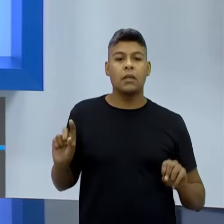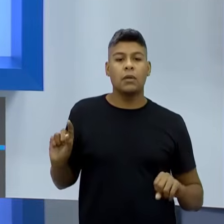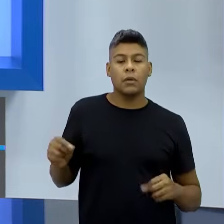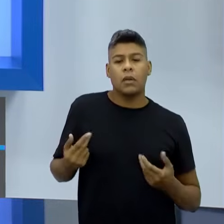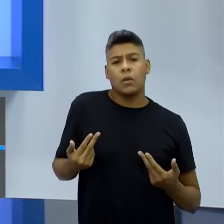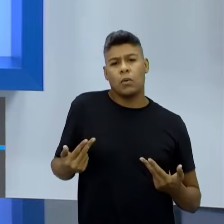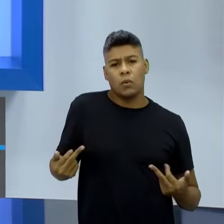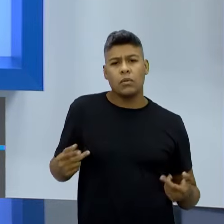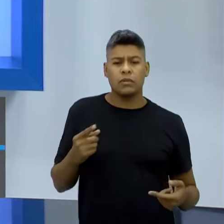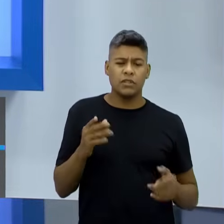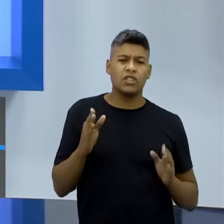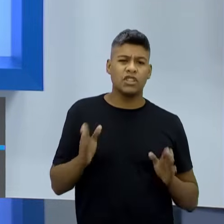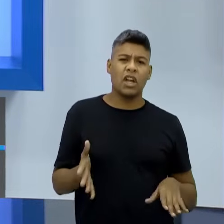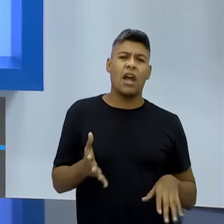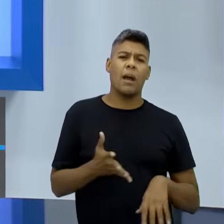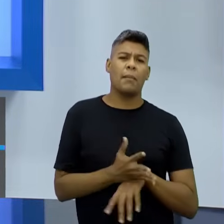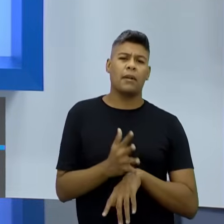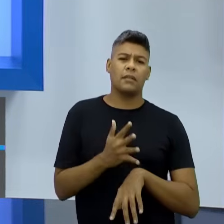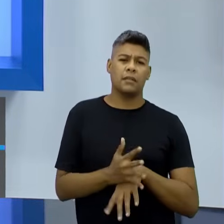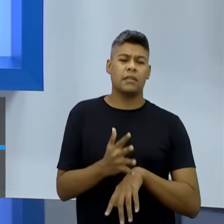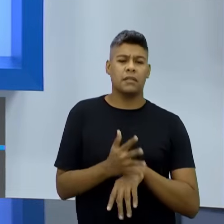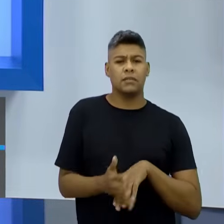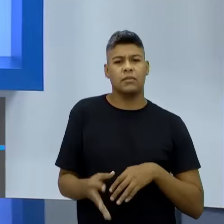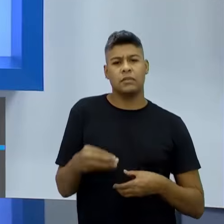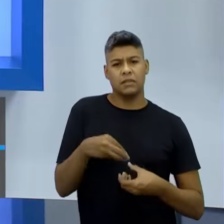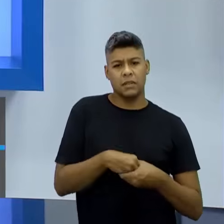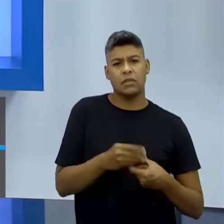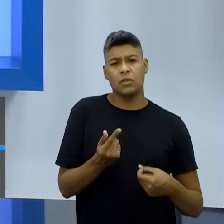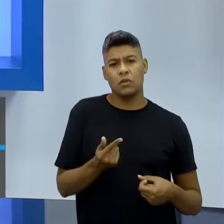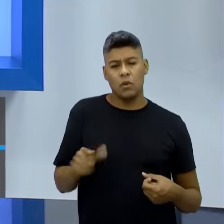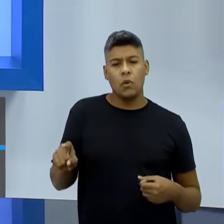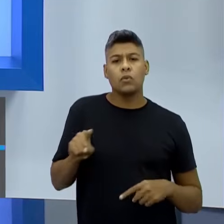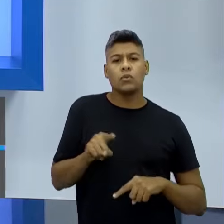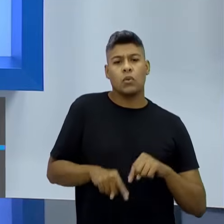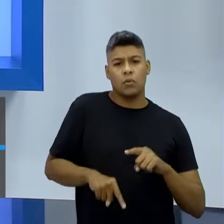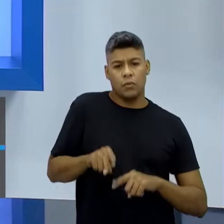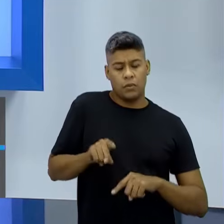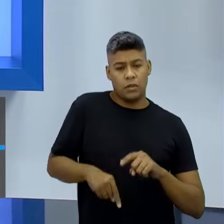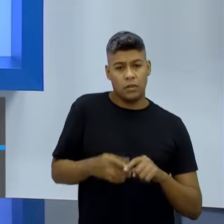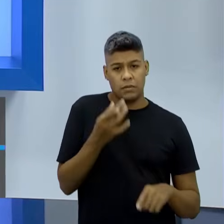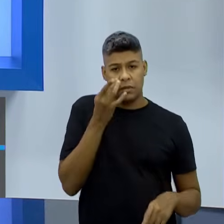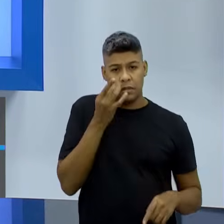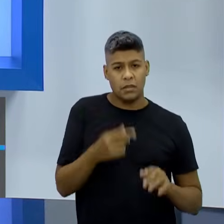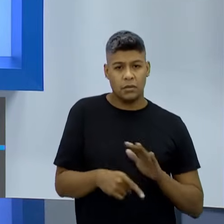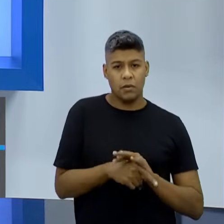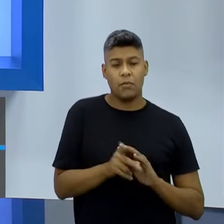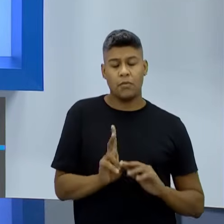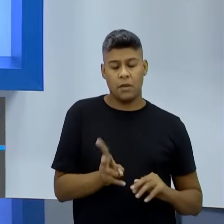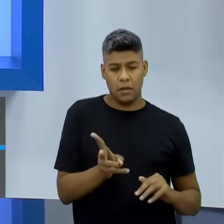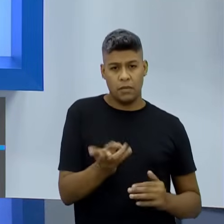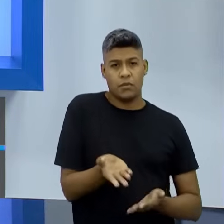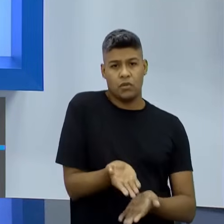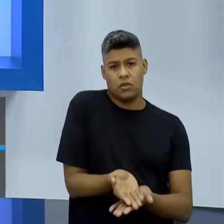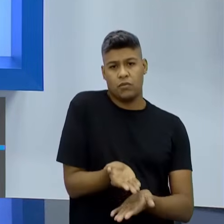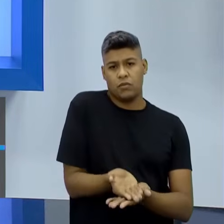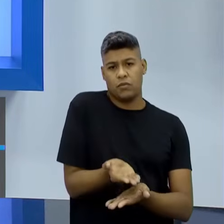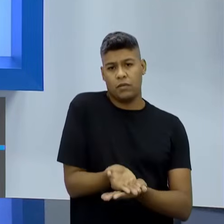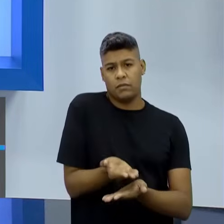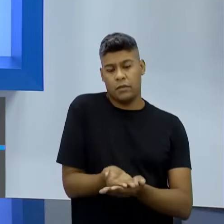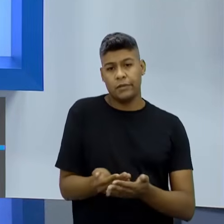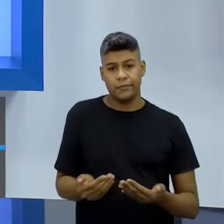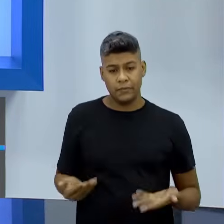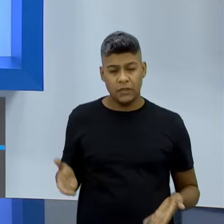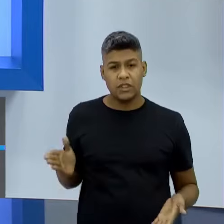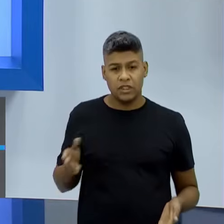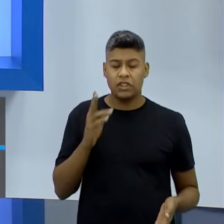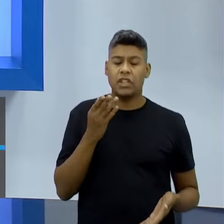algo que vocês já vêm praticando aí dentro dos outros componentes que estão presentes nesse mesmo aprofundamento. Então, a gente